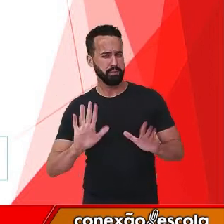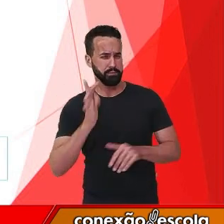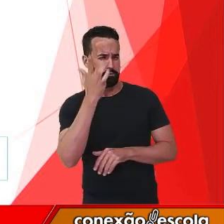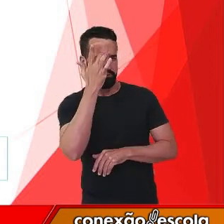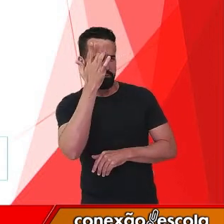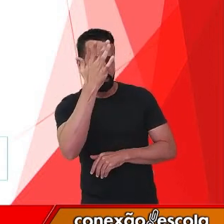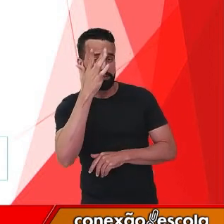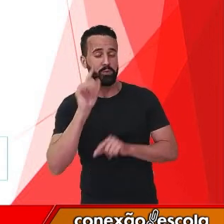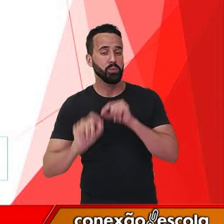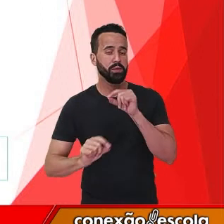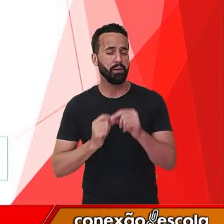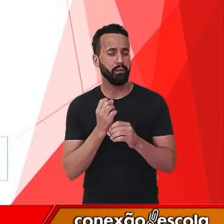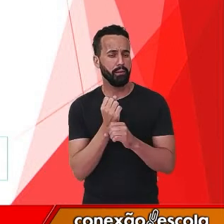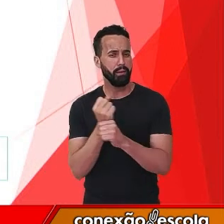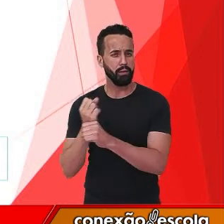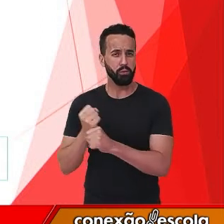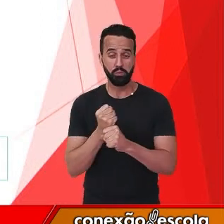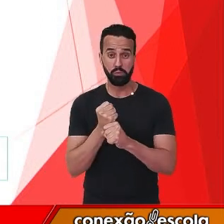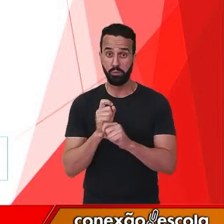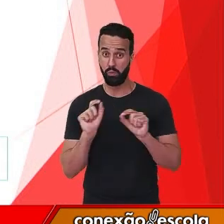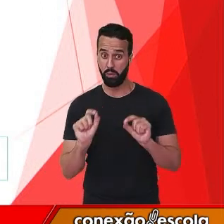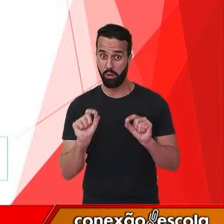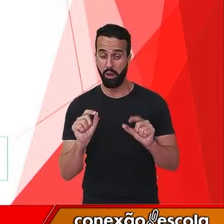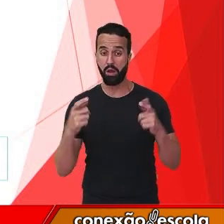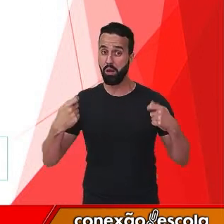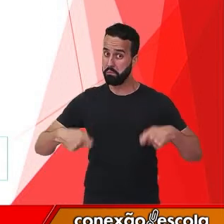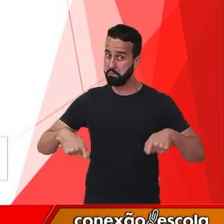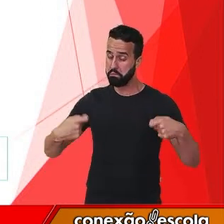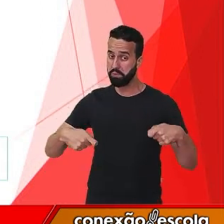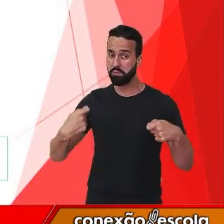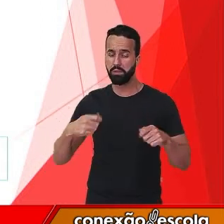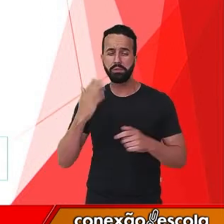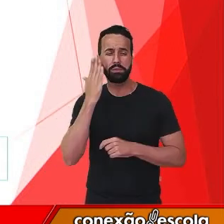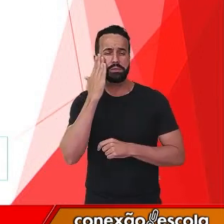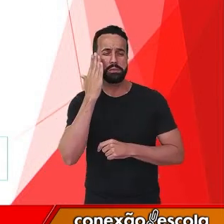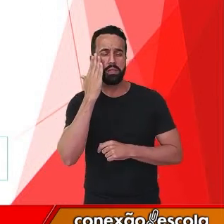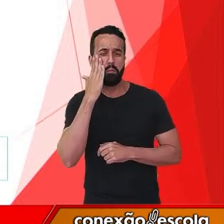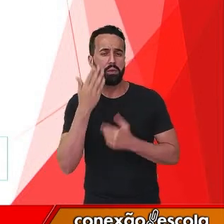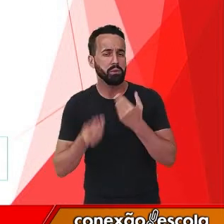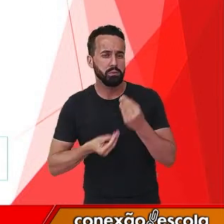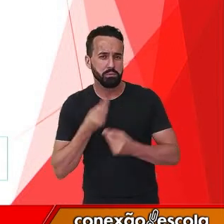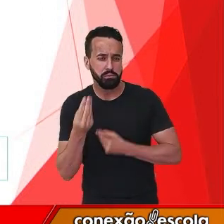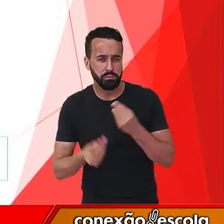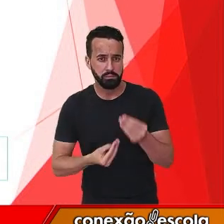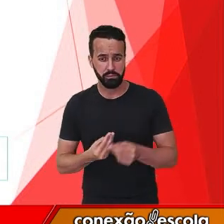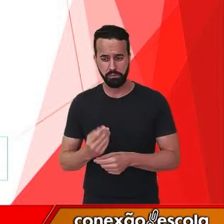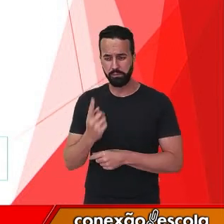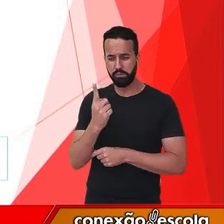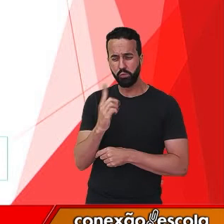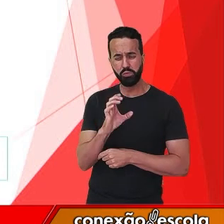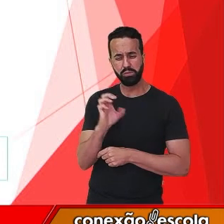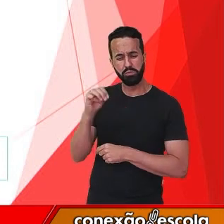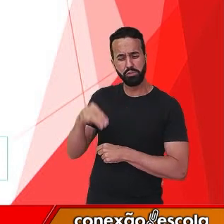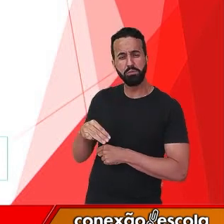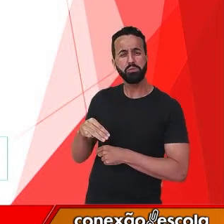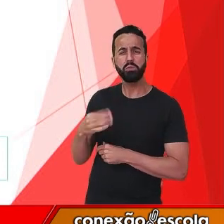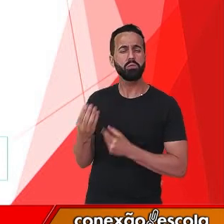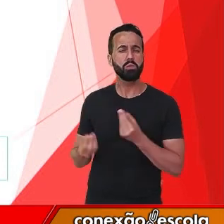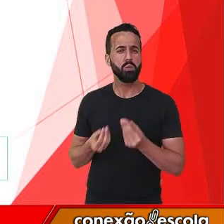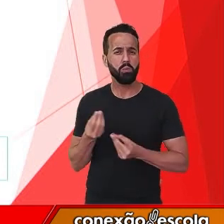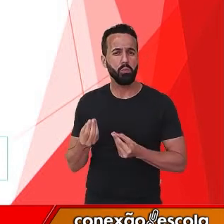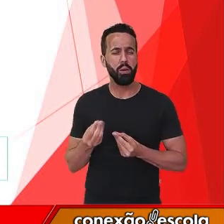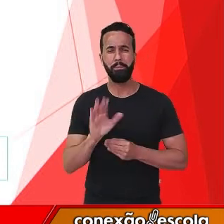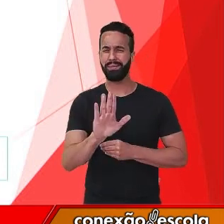facilitar o nosso cálculo nós precisamos encontrar quanto vale aí 1 cm percorrido no